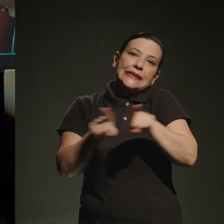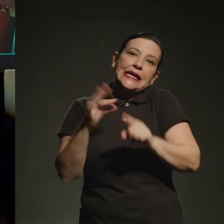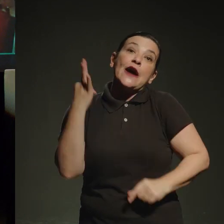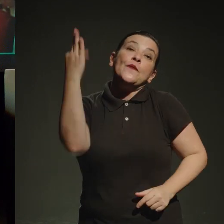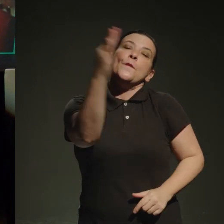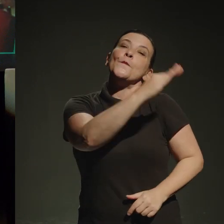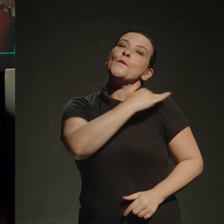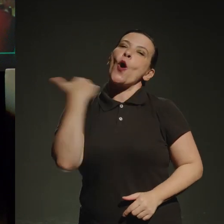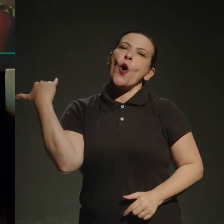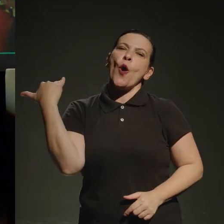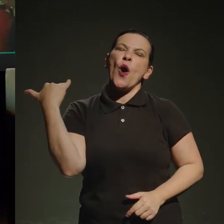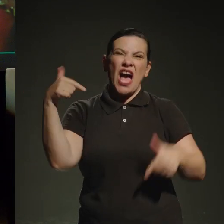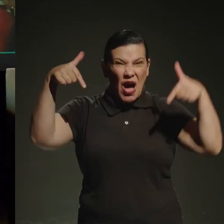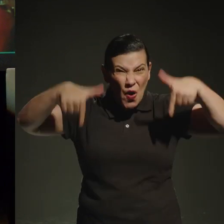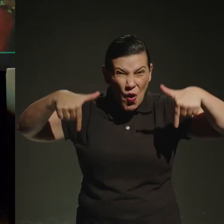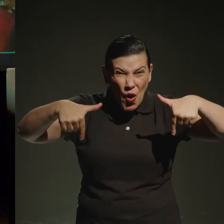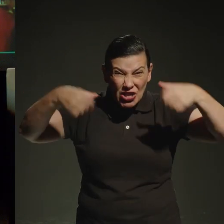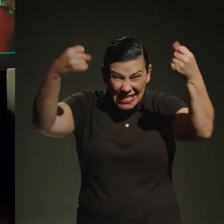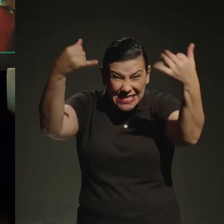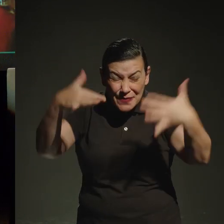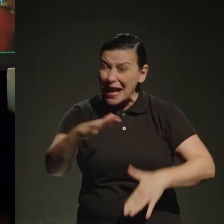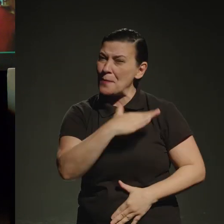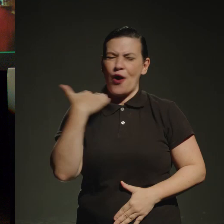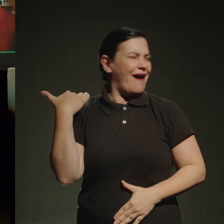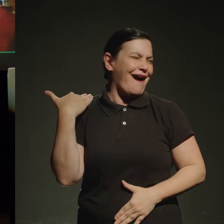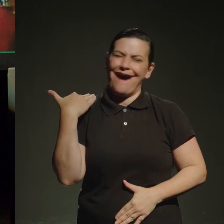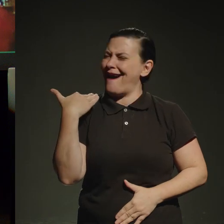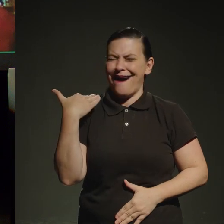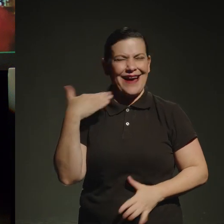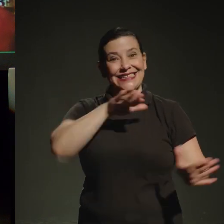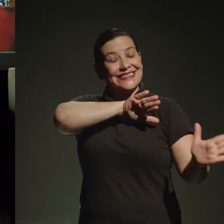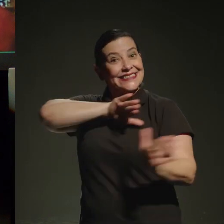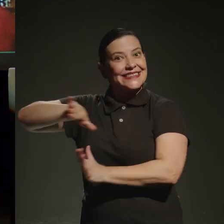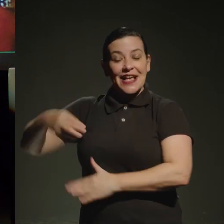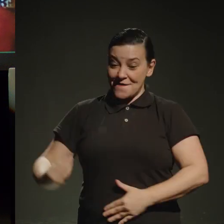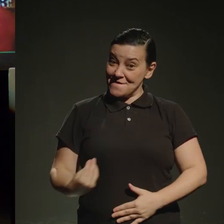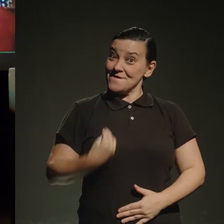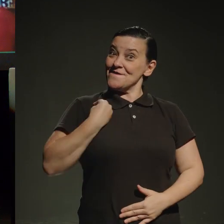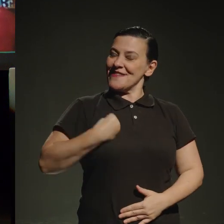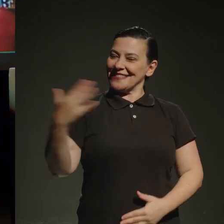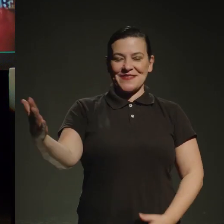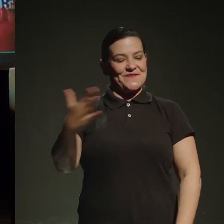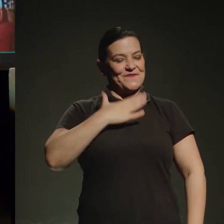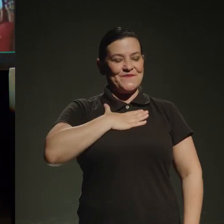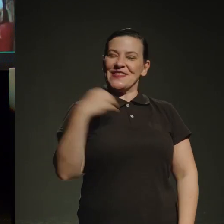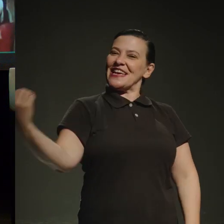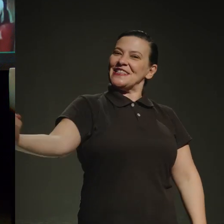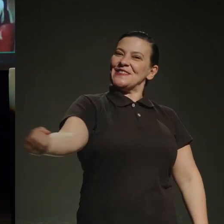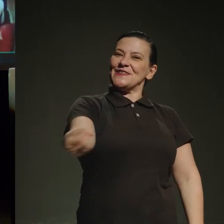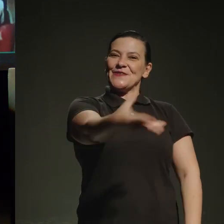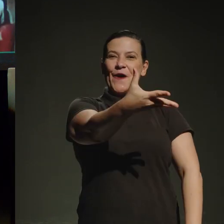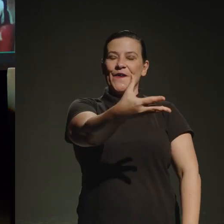tem. Fora a morte, claro. Mas hoje eu não quero falar na morte. Eu quero falar é na vida. Na